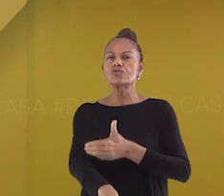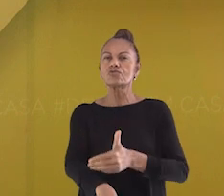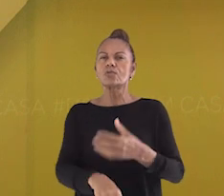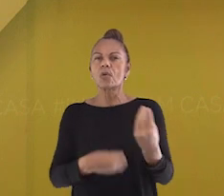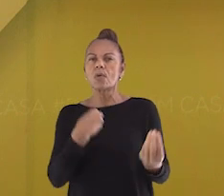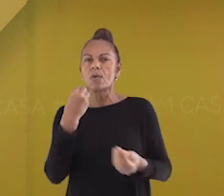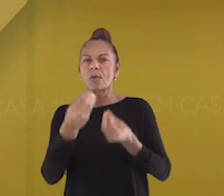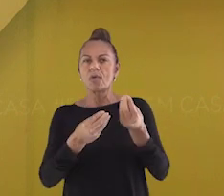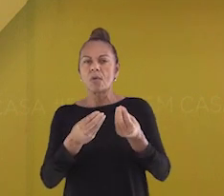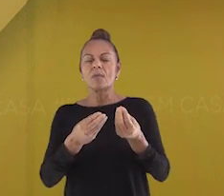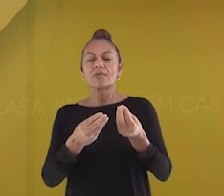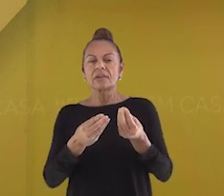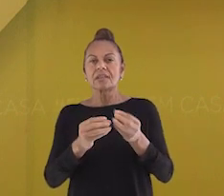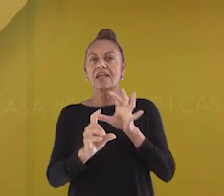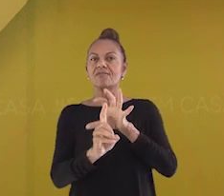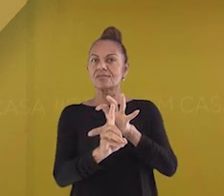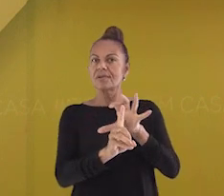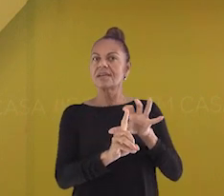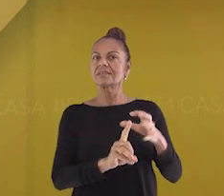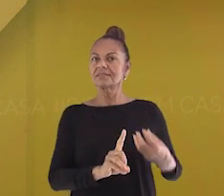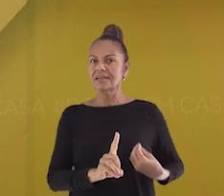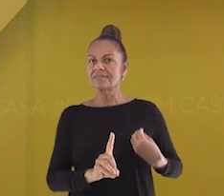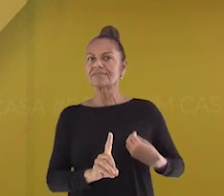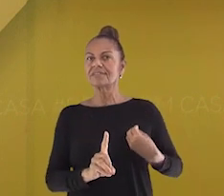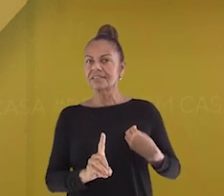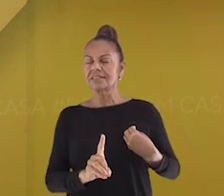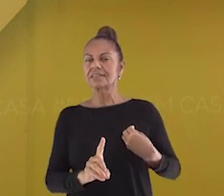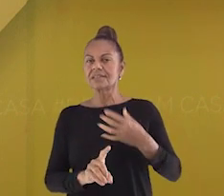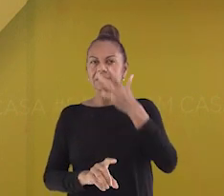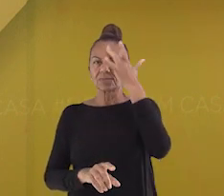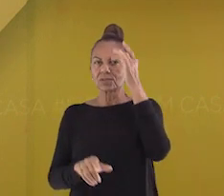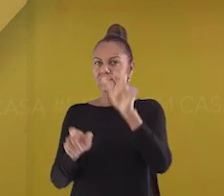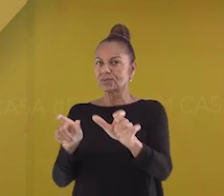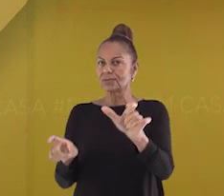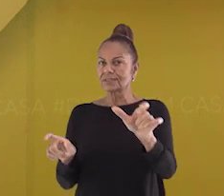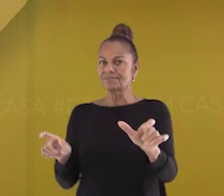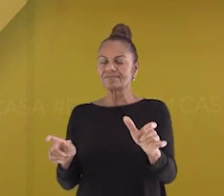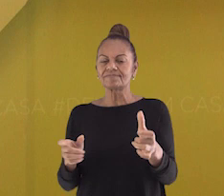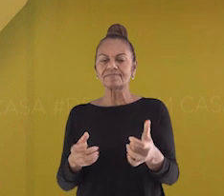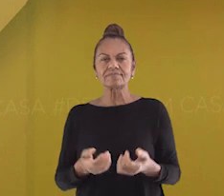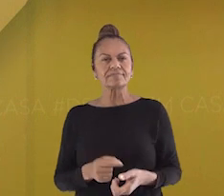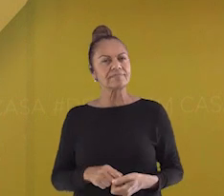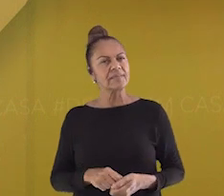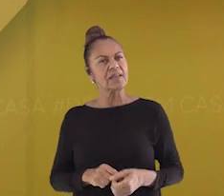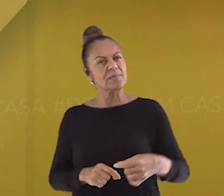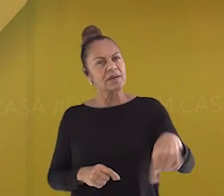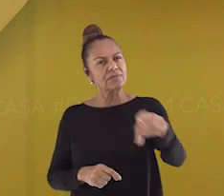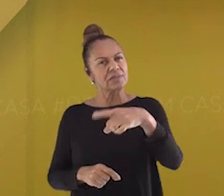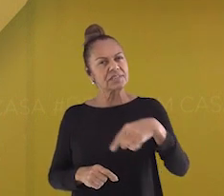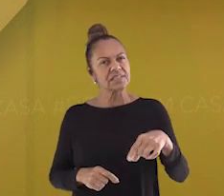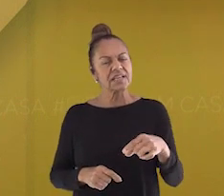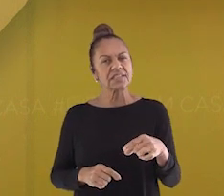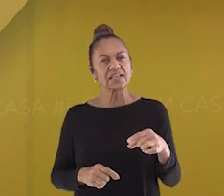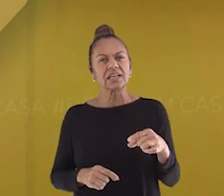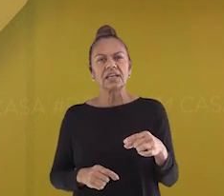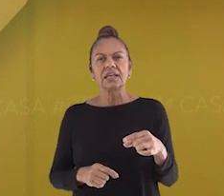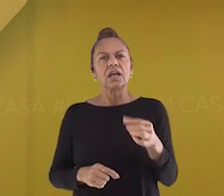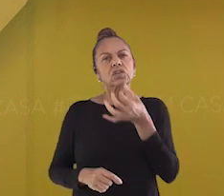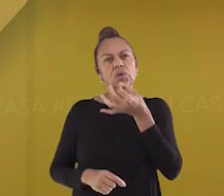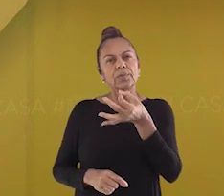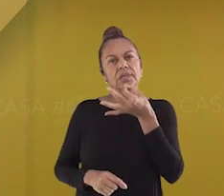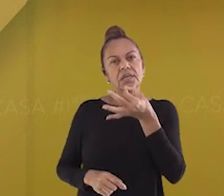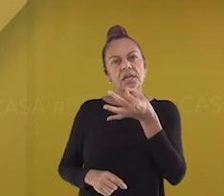na expectativa de vida de muitas pessoas. Para você, esse é um dos fatores que impactam no